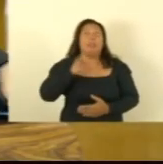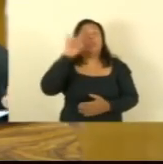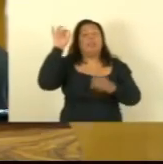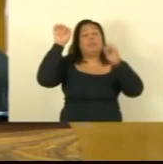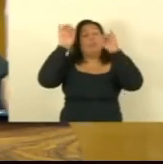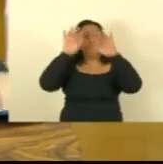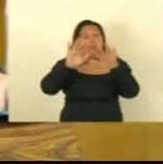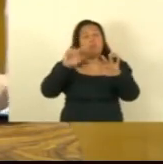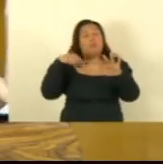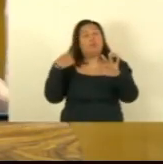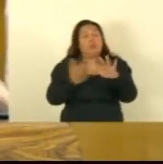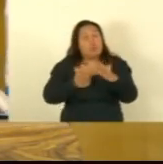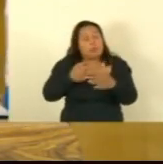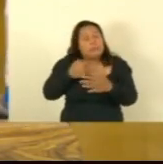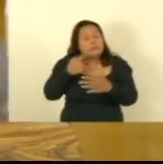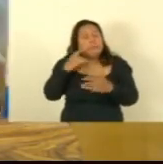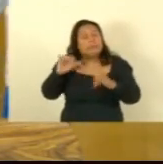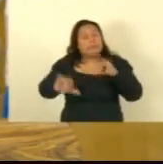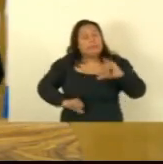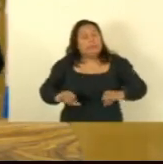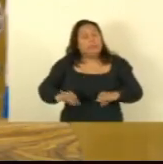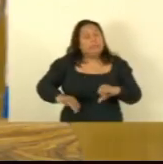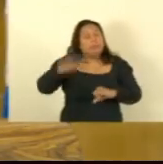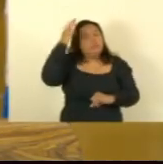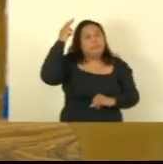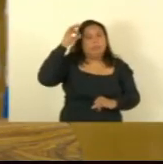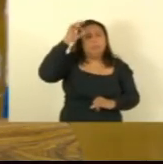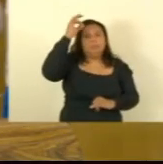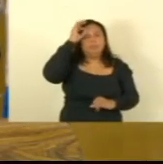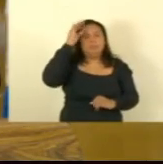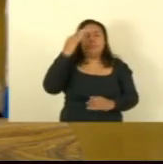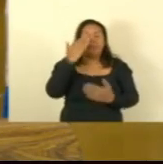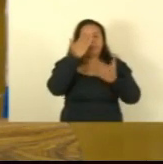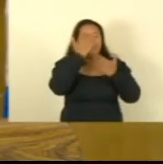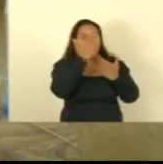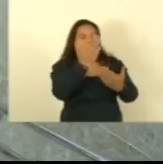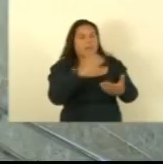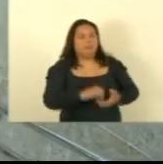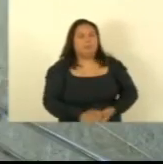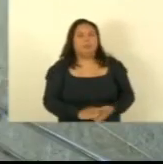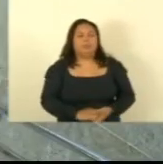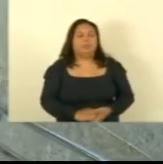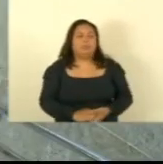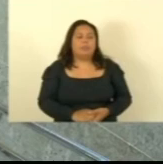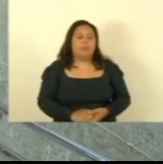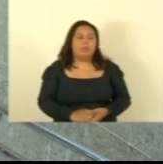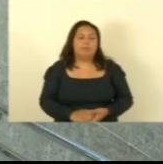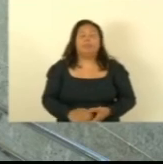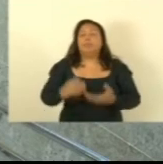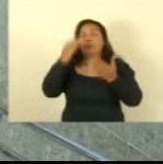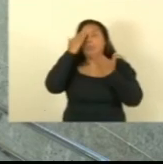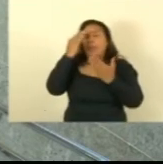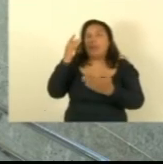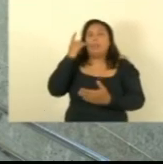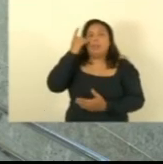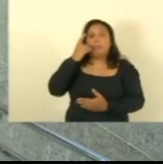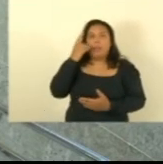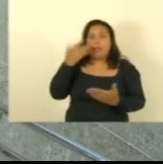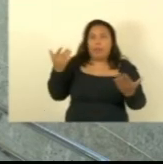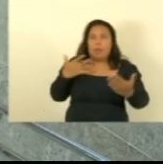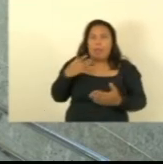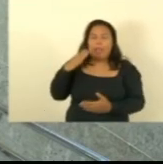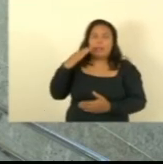abençoe nosso sofrido Espírito Santo. Muito obrigado. Muito obrigado, deputado Calegari. Só lembrando que nesse sábado